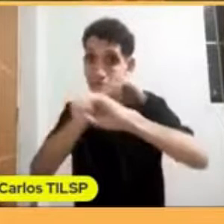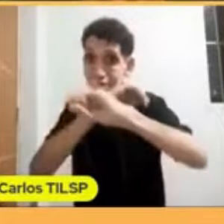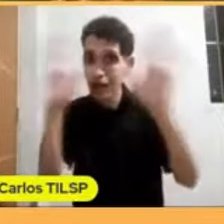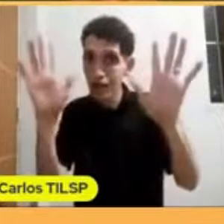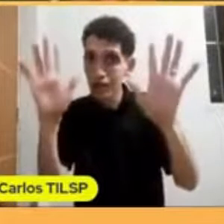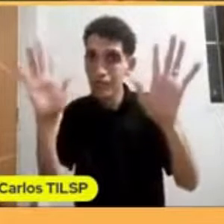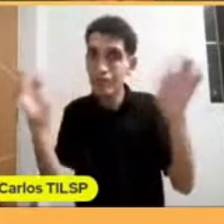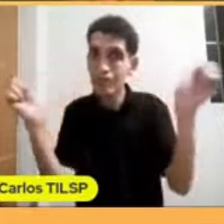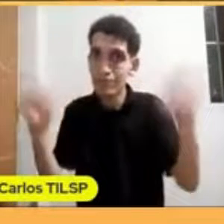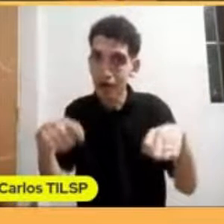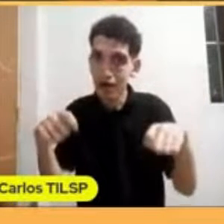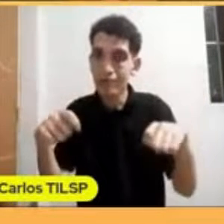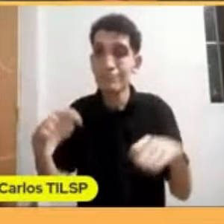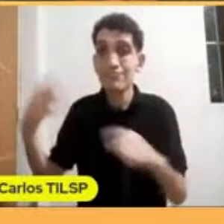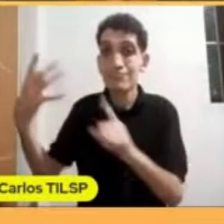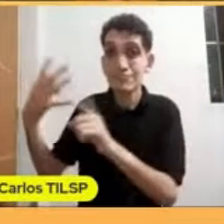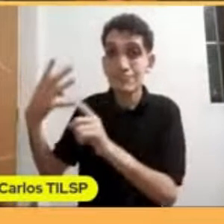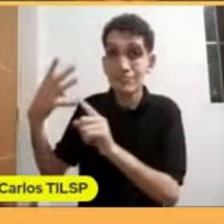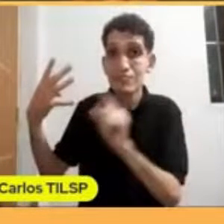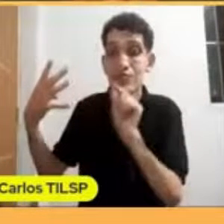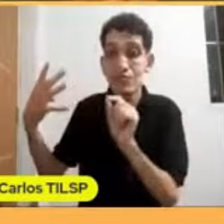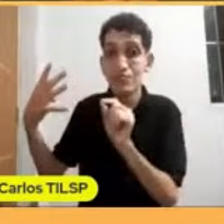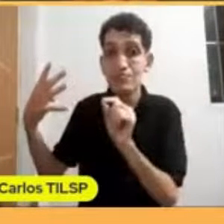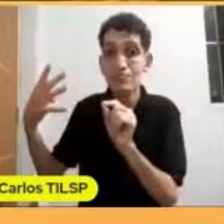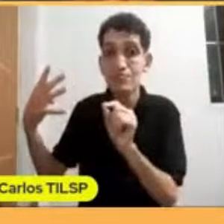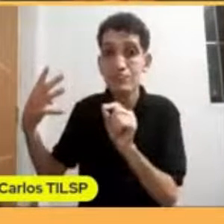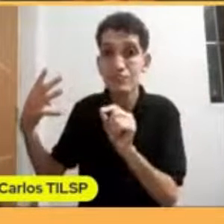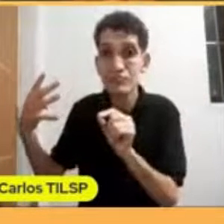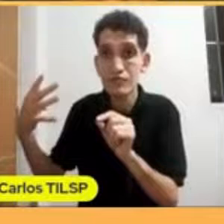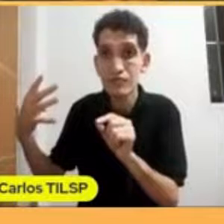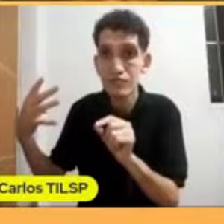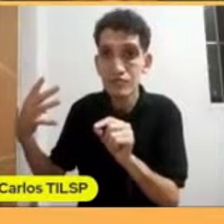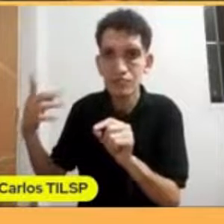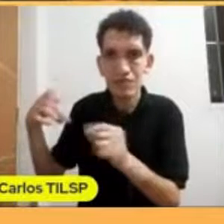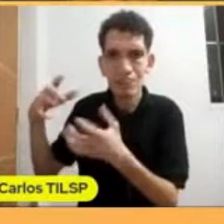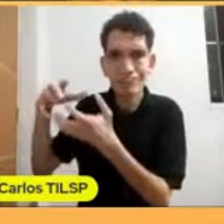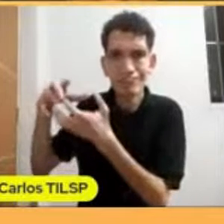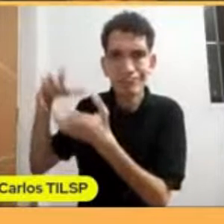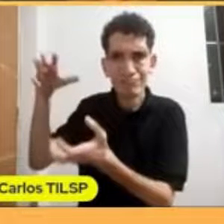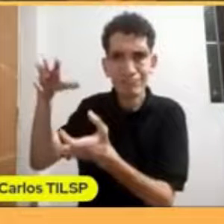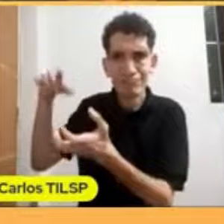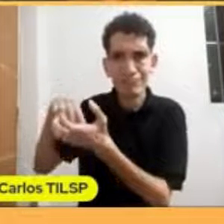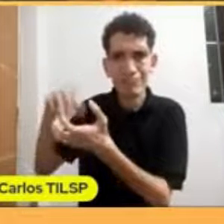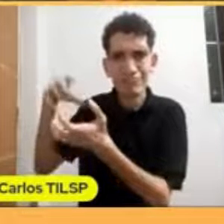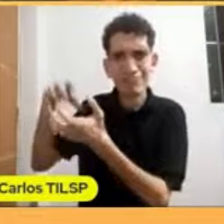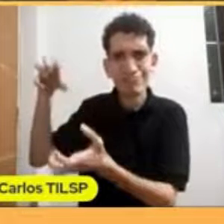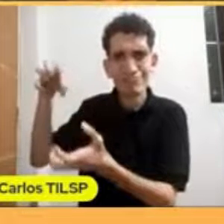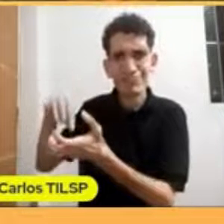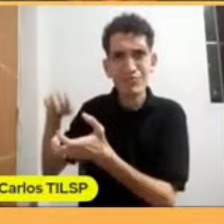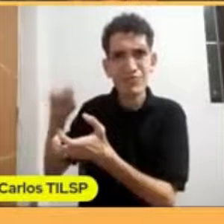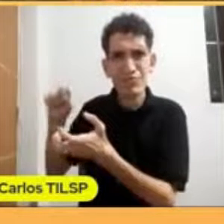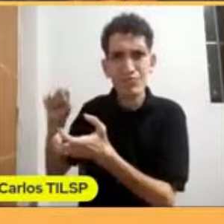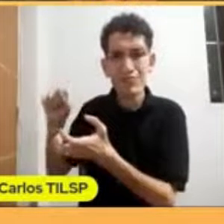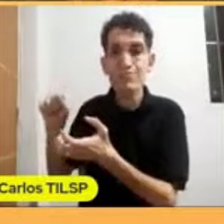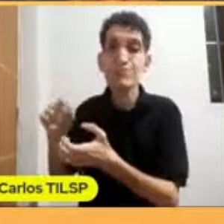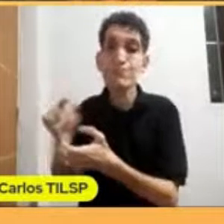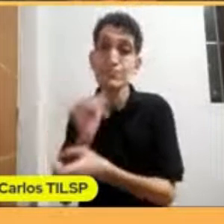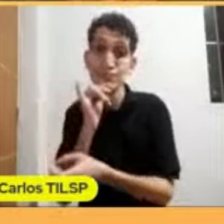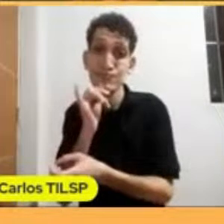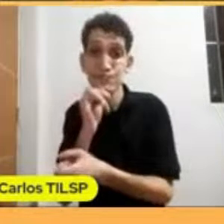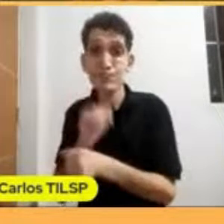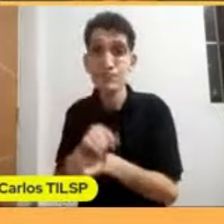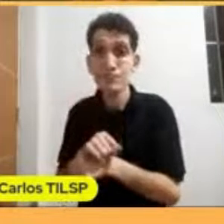E por último, o último princípio aqui que eu gostaria de falar com vocês é o robusto. O que é o robusto? Na hora que eu